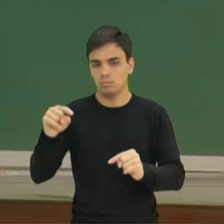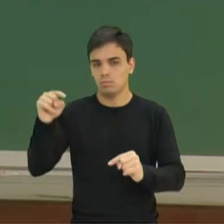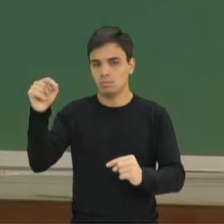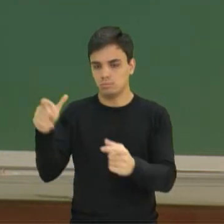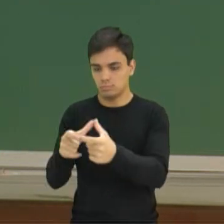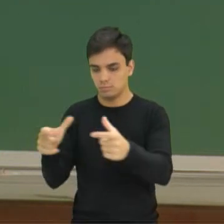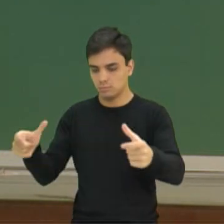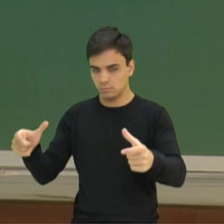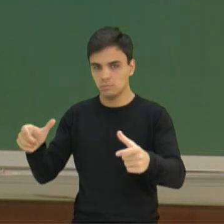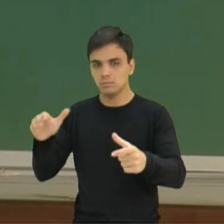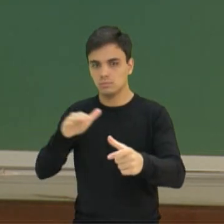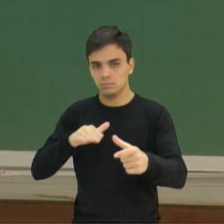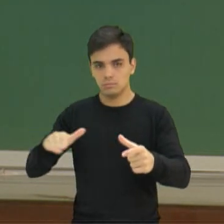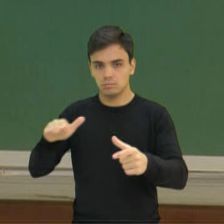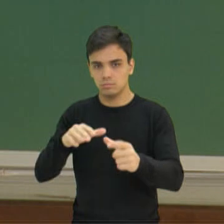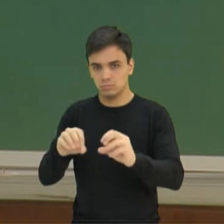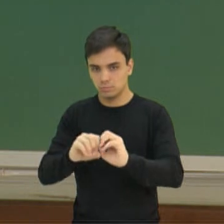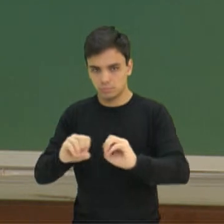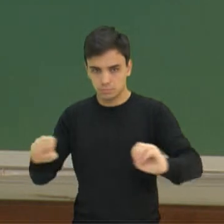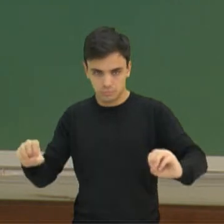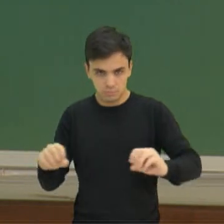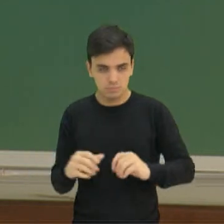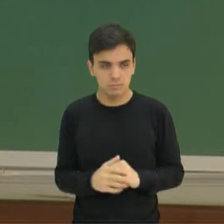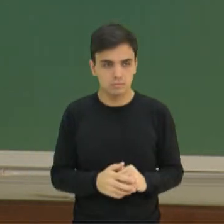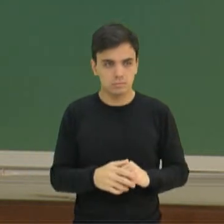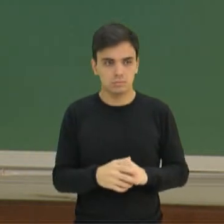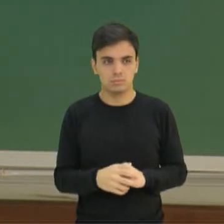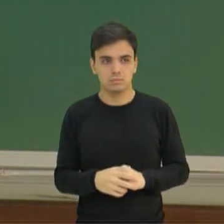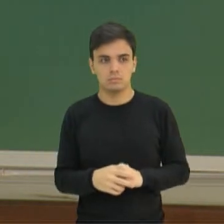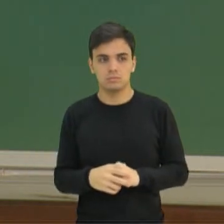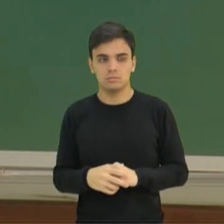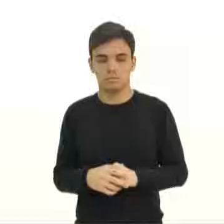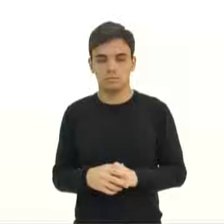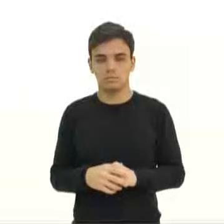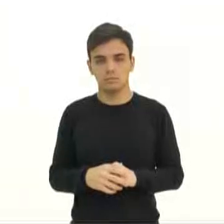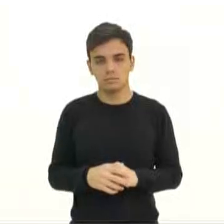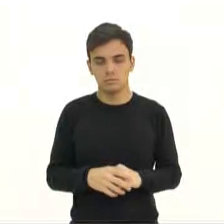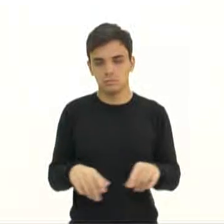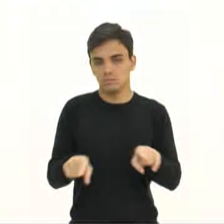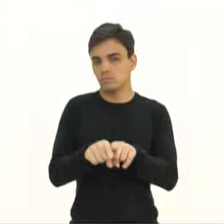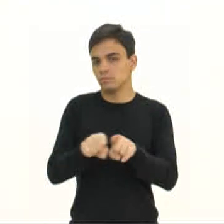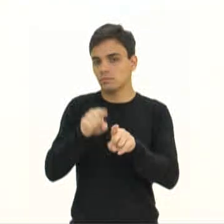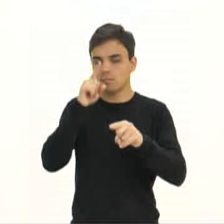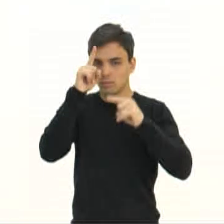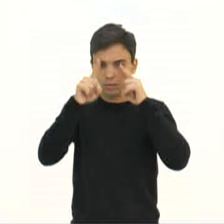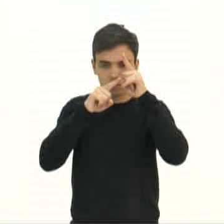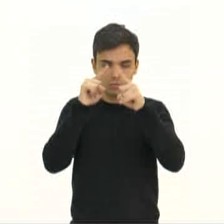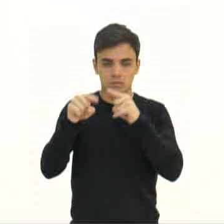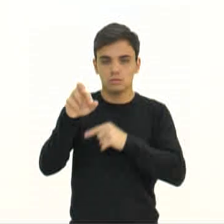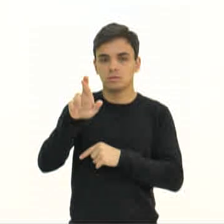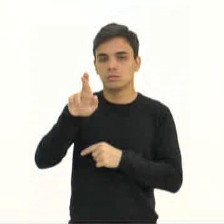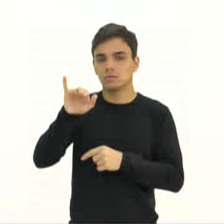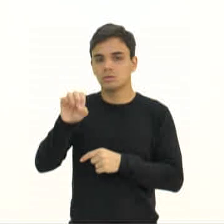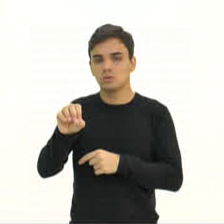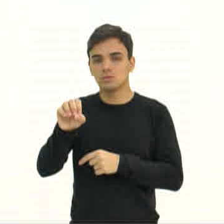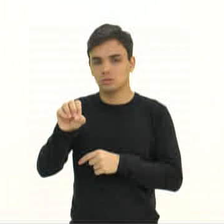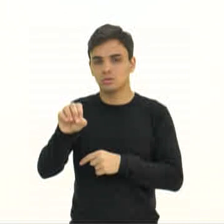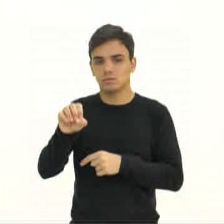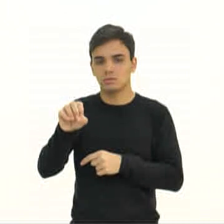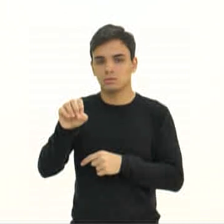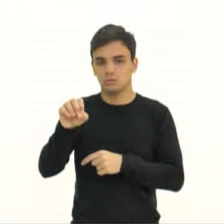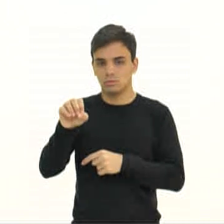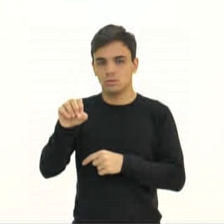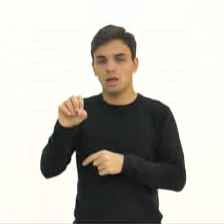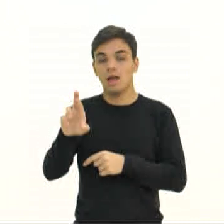áreas suscetíveis à desertificação, certo? A ideia lá de que o Rio Grande do Norte é o grande produtor